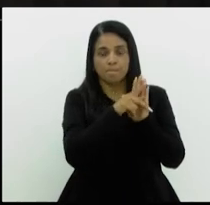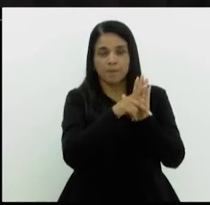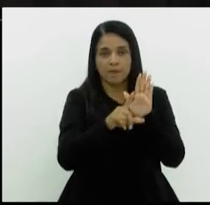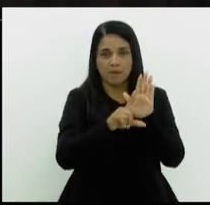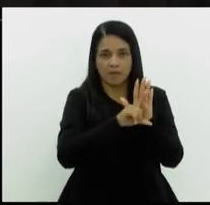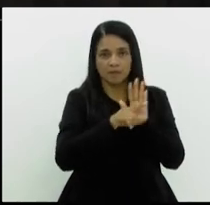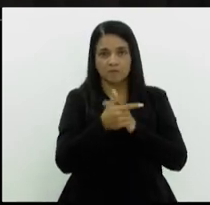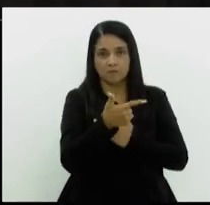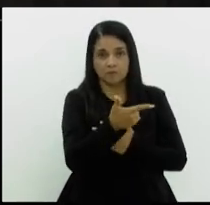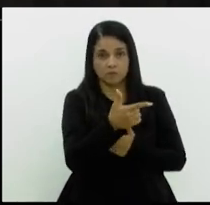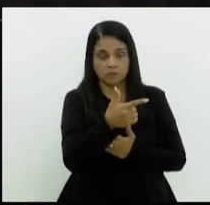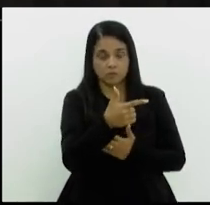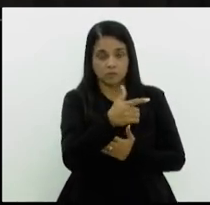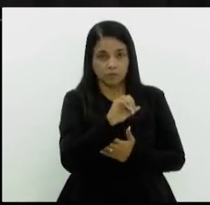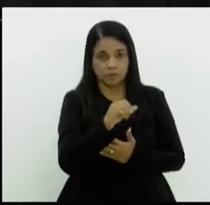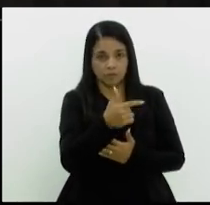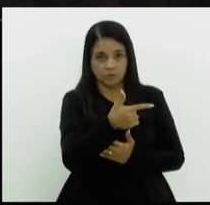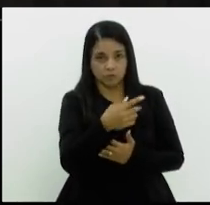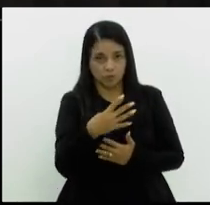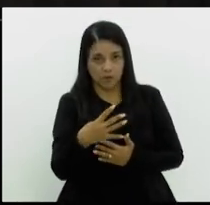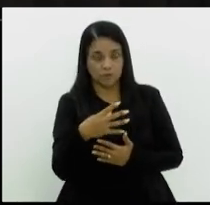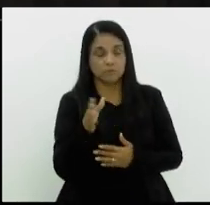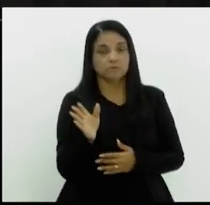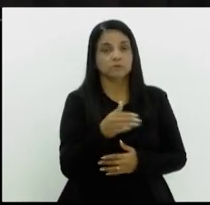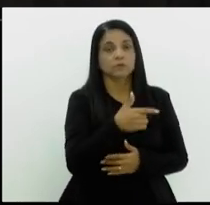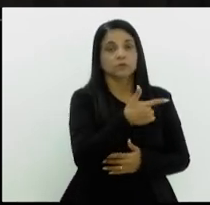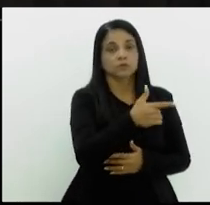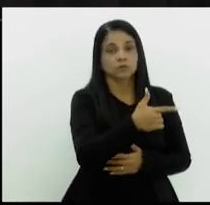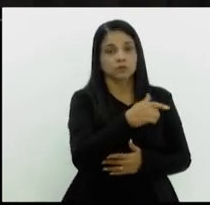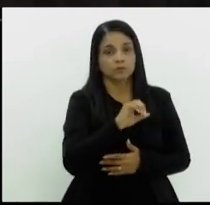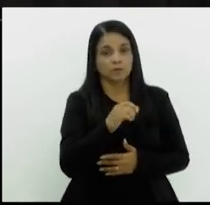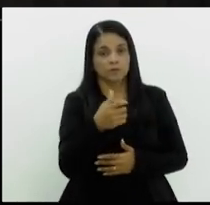26, com as despesas.